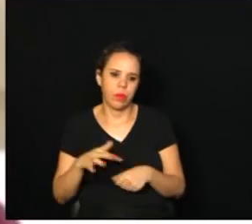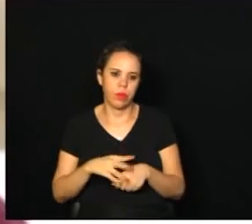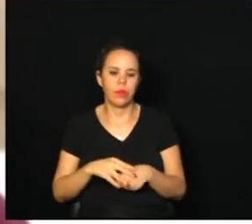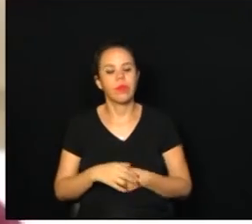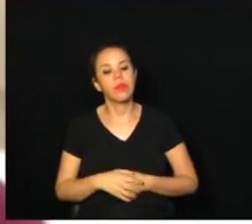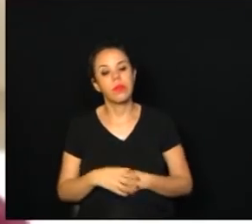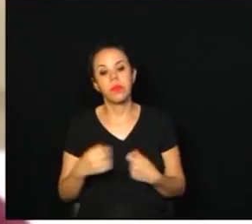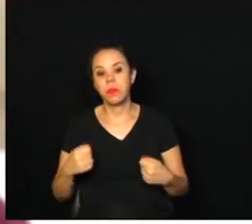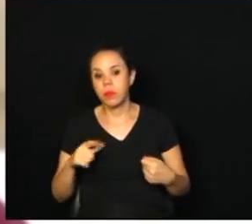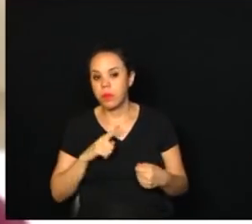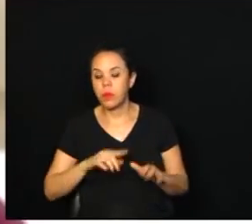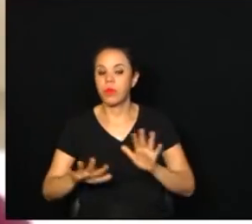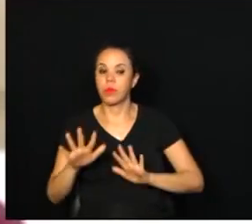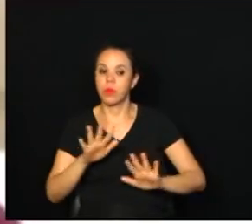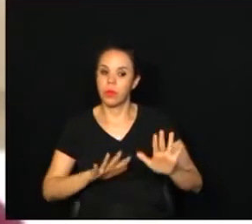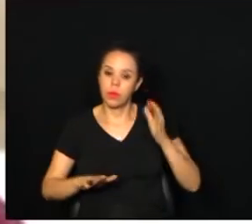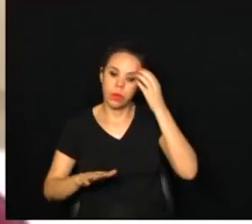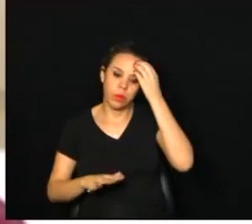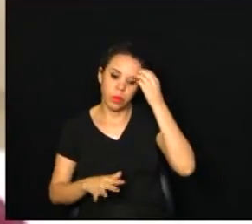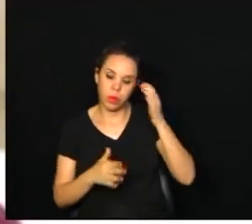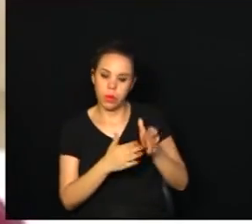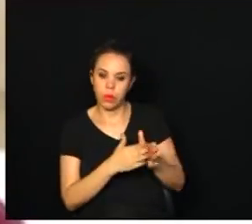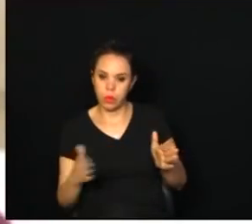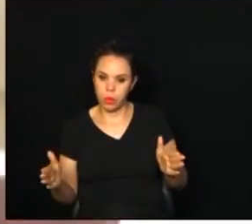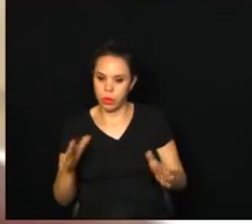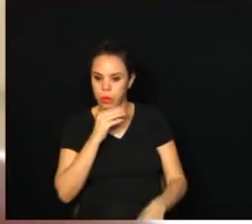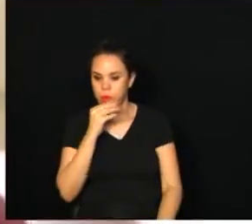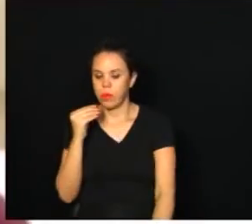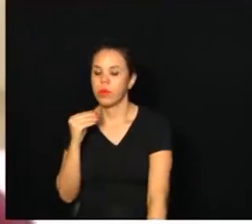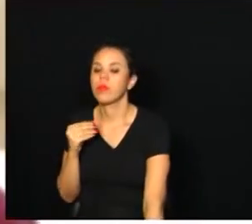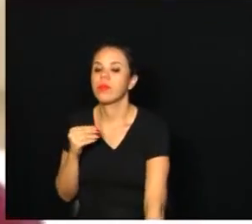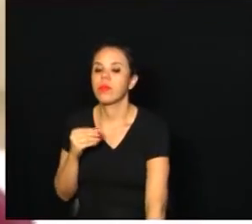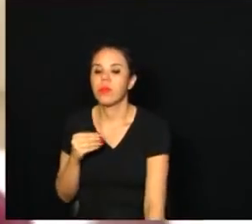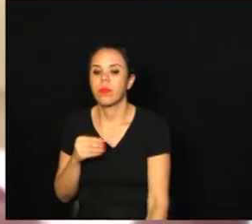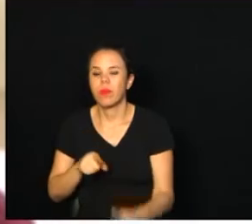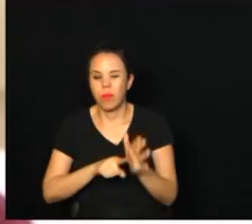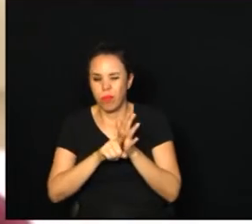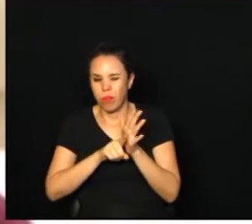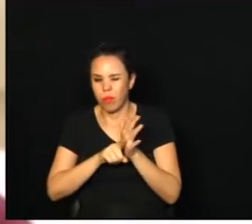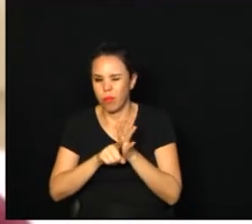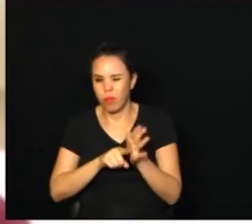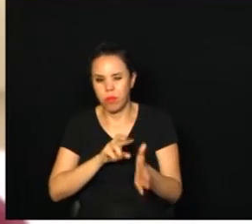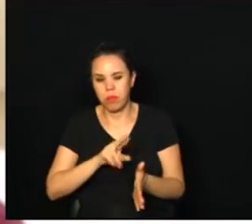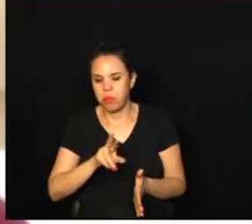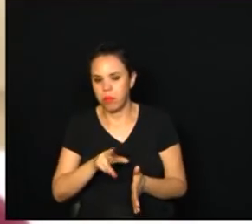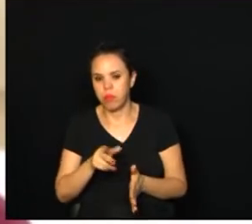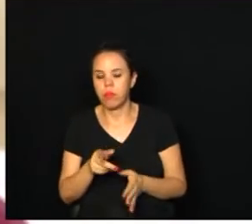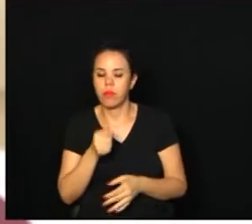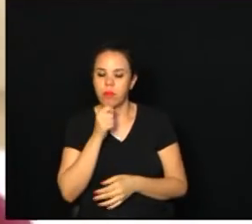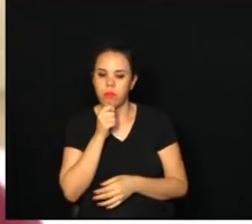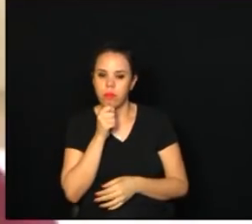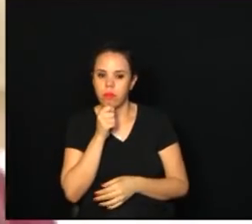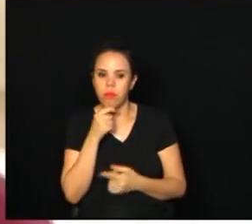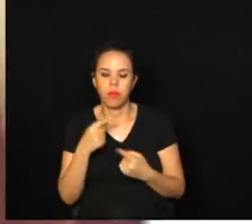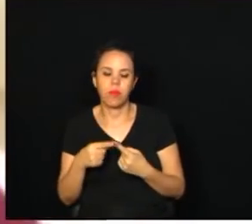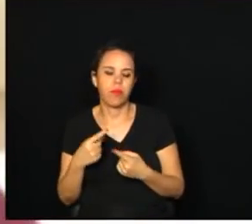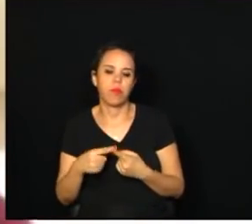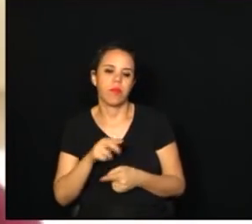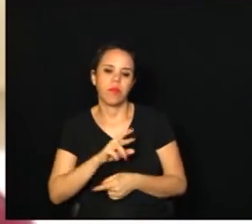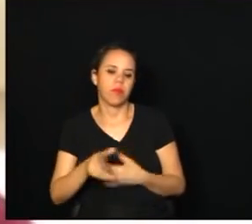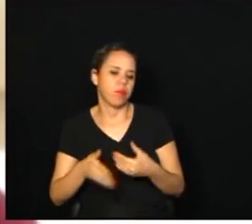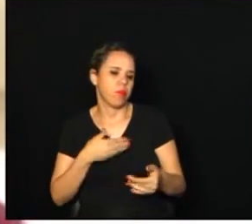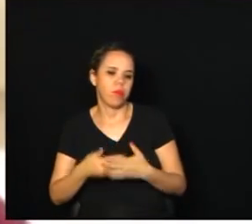pode vir a ter na segunda? Sim, essa é uma pergunta muito importante. Então, as tromboses que acontecem na gravidez ou no uso